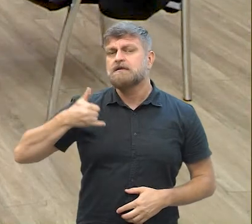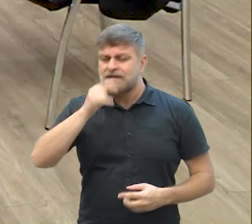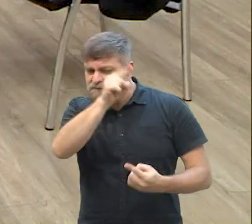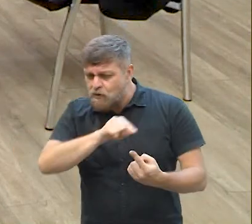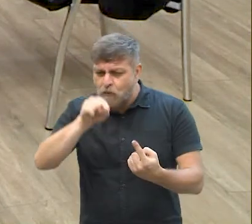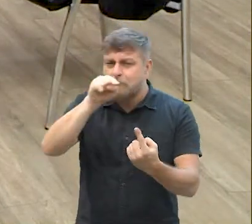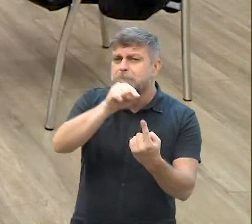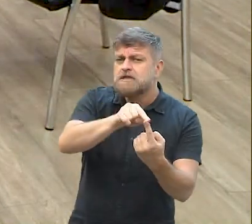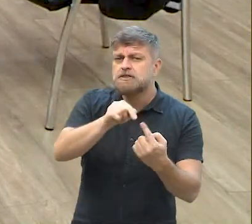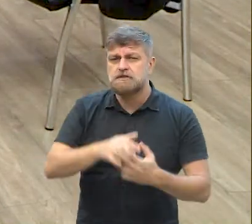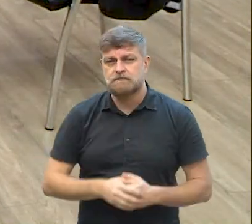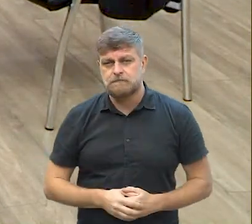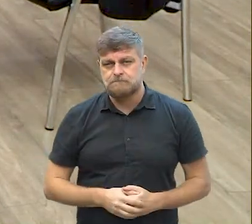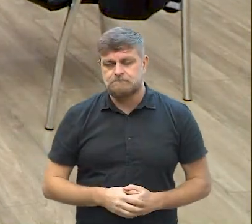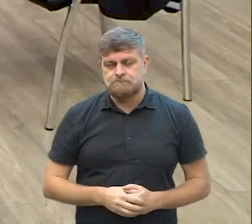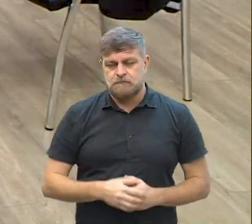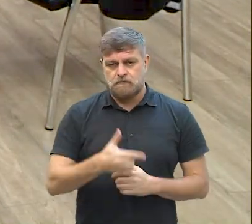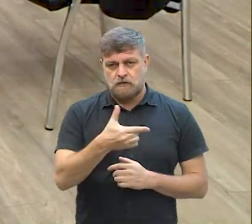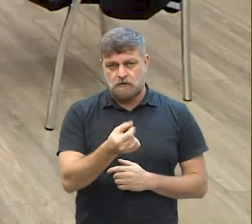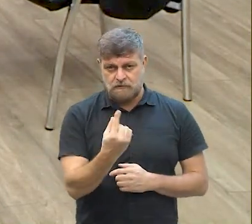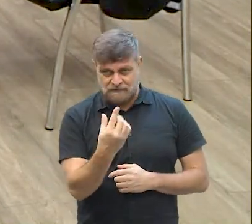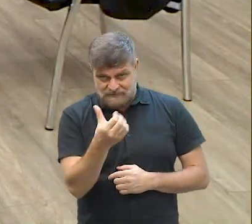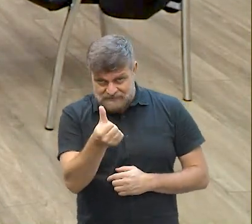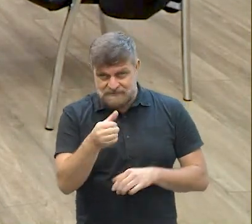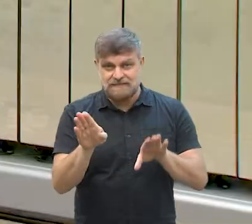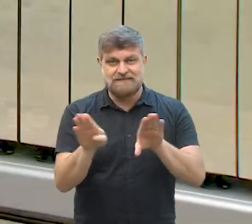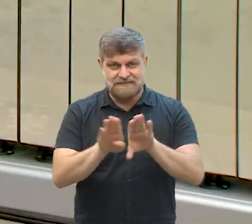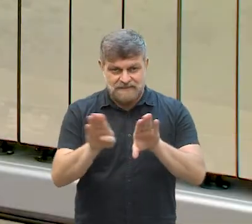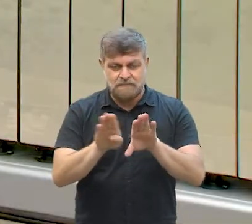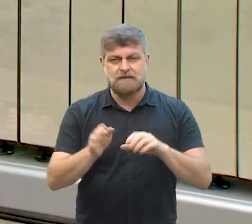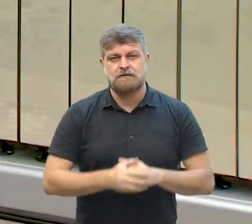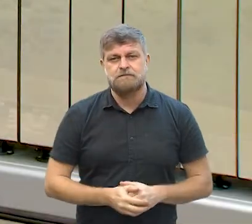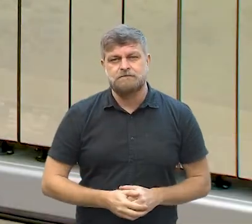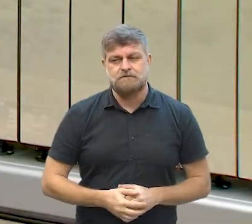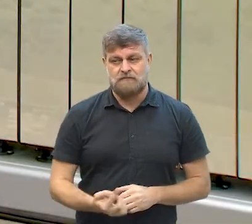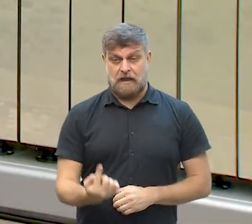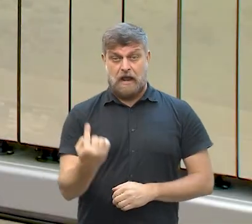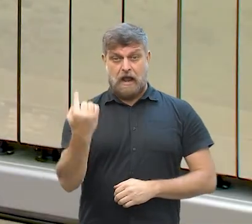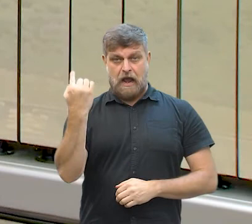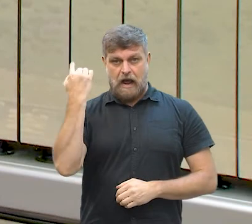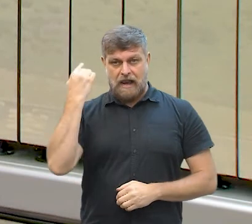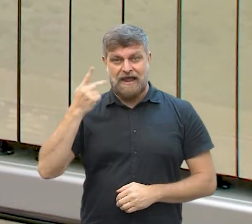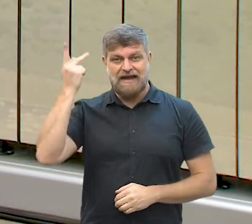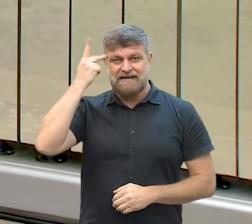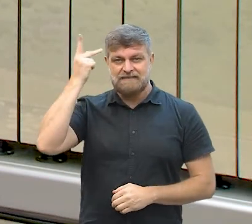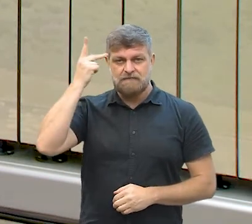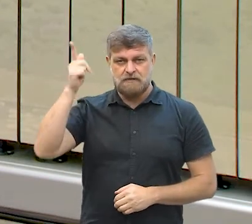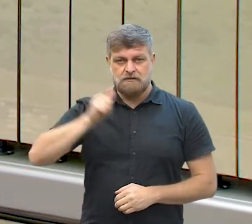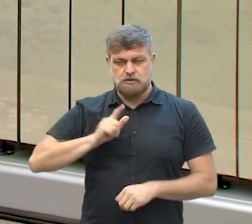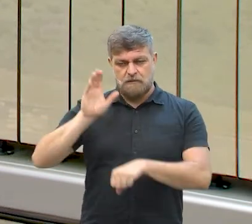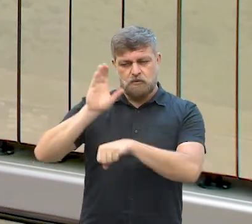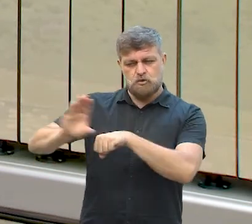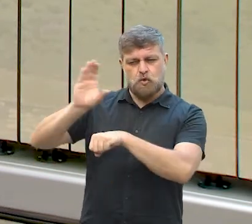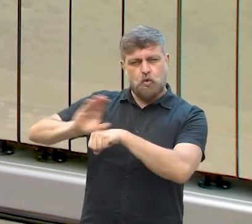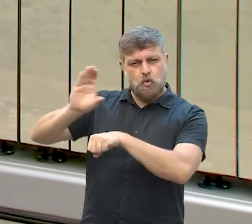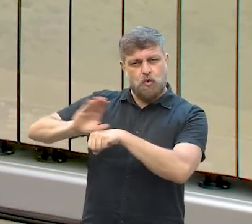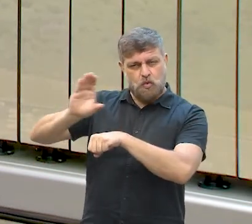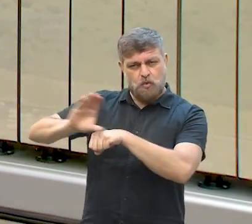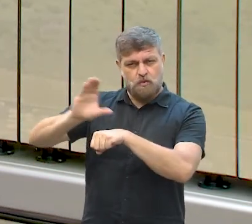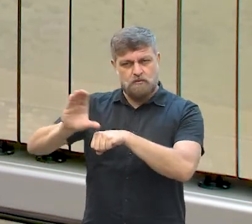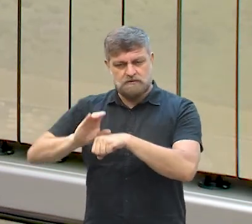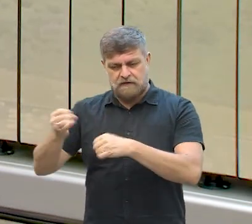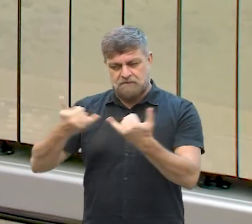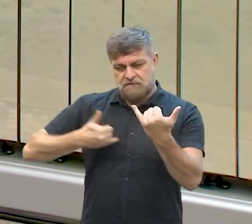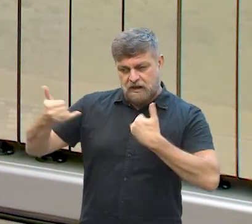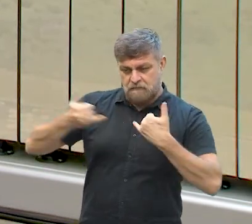de quando que foi um objetivo para você? 2016 também. Né, eu, naquela oportunidade em São Paulo, tinha muitos cursos,